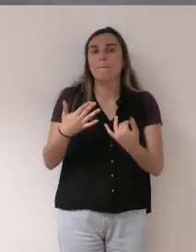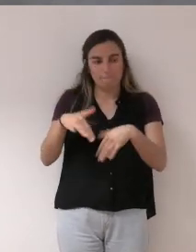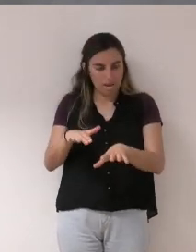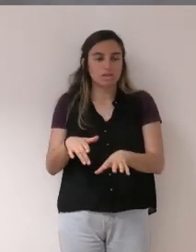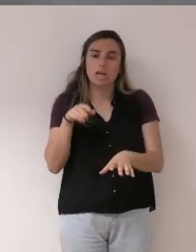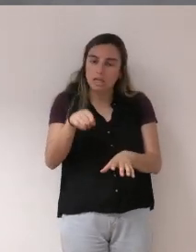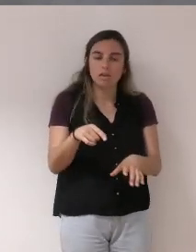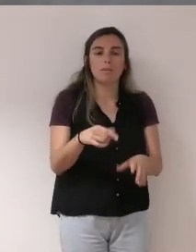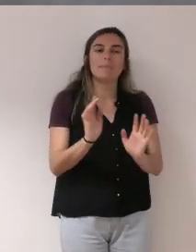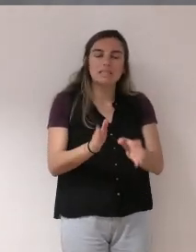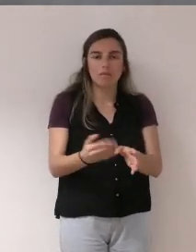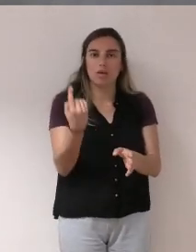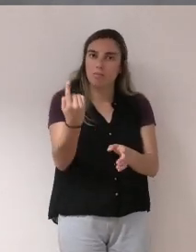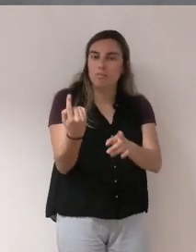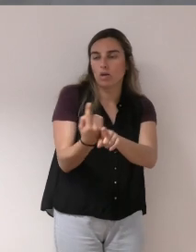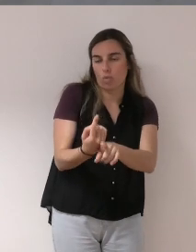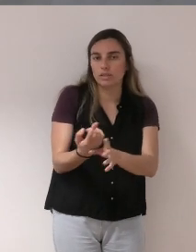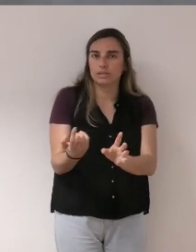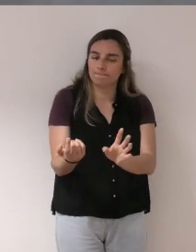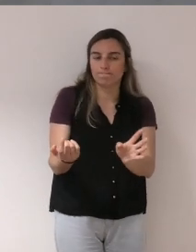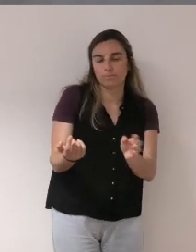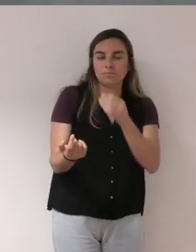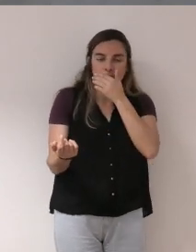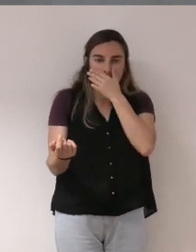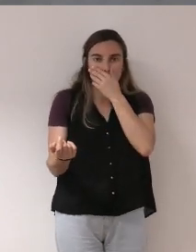Mas aí podia-se introduzir uma questão, que eu acho que é uma questão...